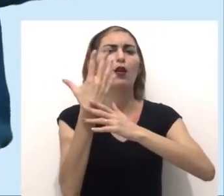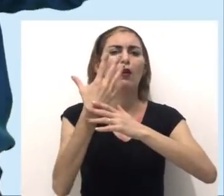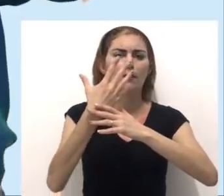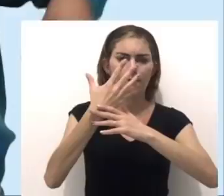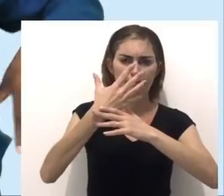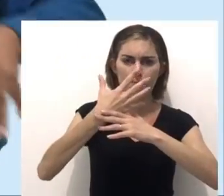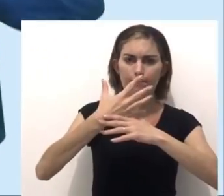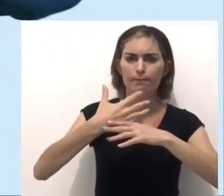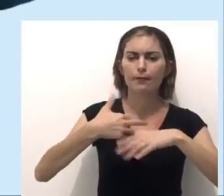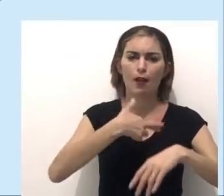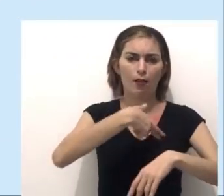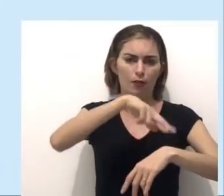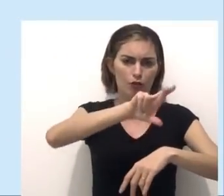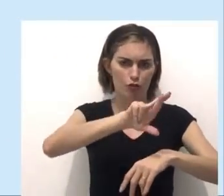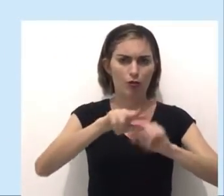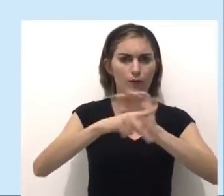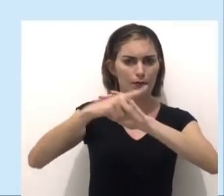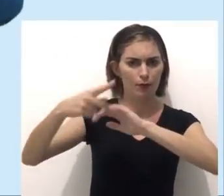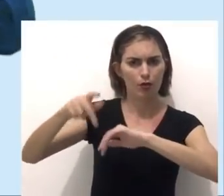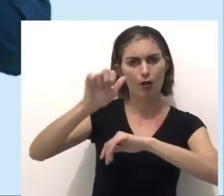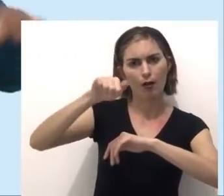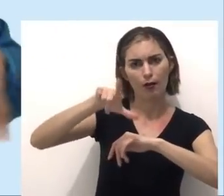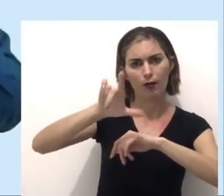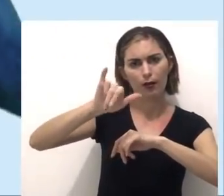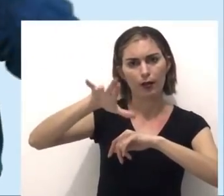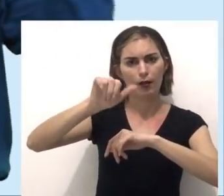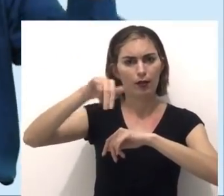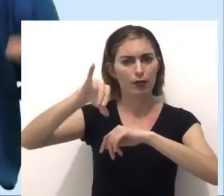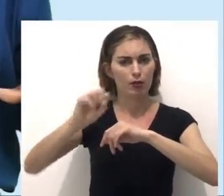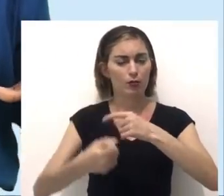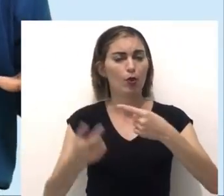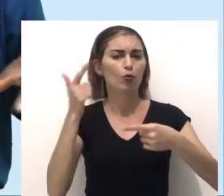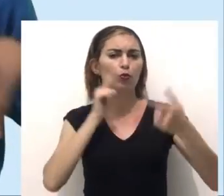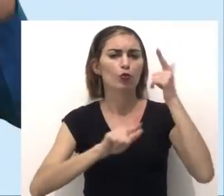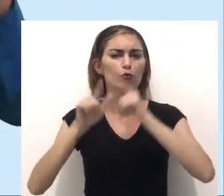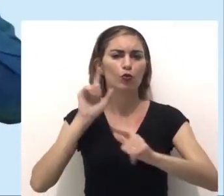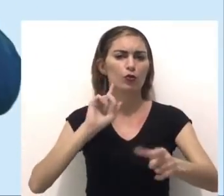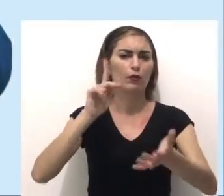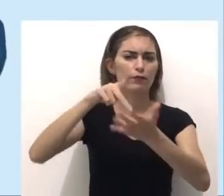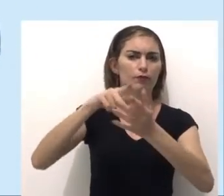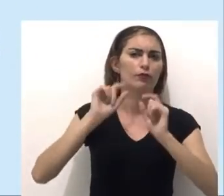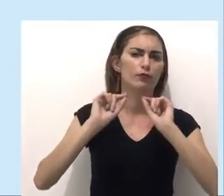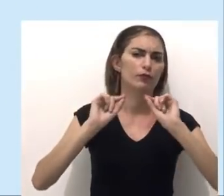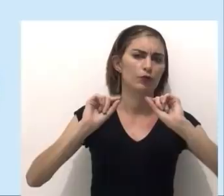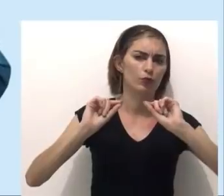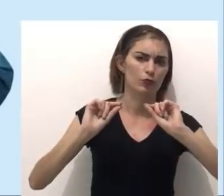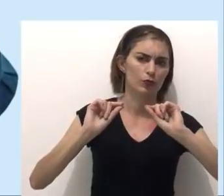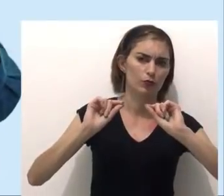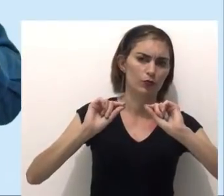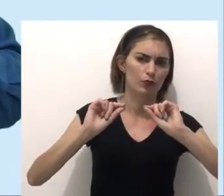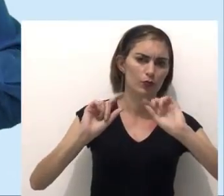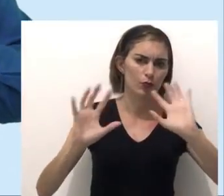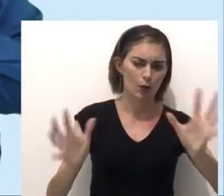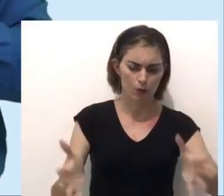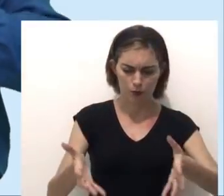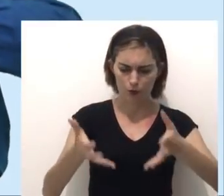Henrique criar uma religião, que é o anglicanismo, ele consegue, na realidade, o quê?